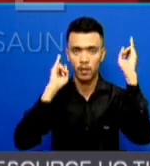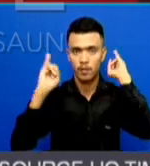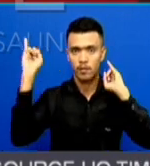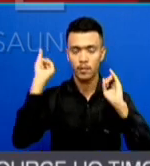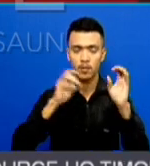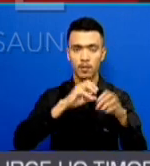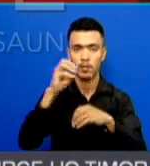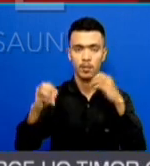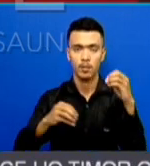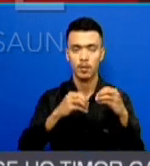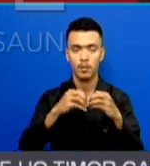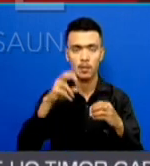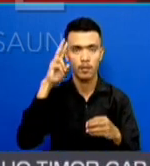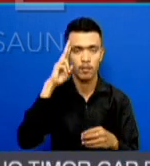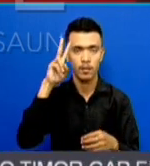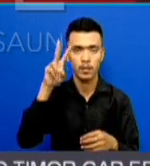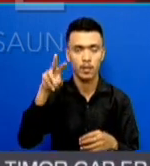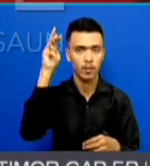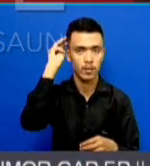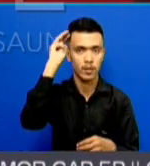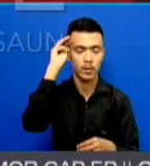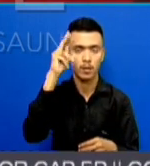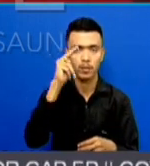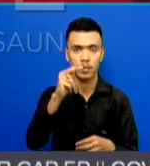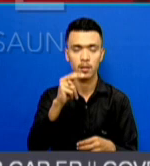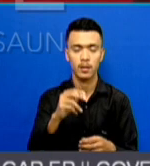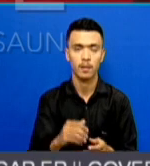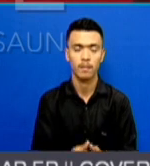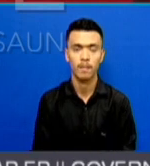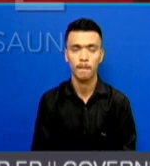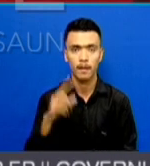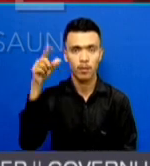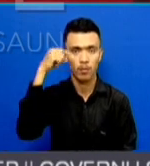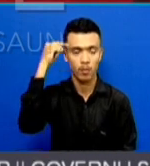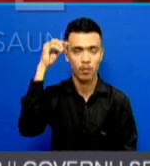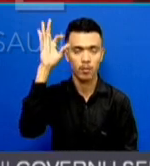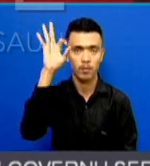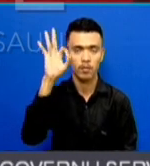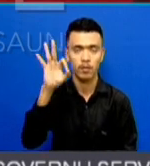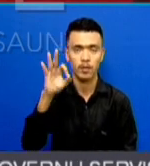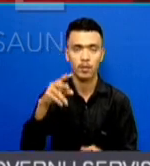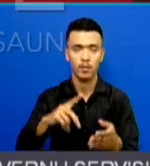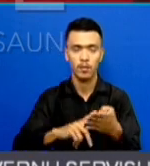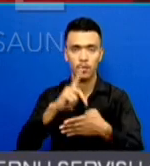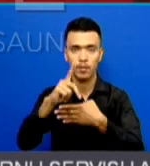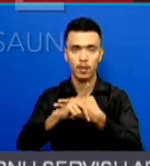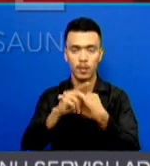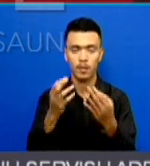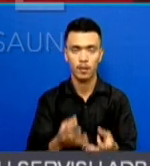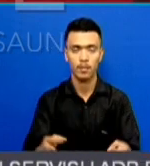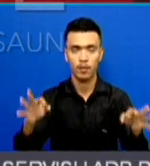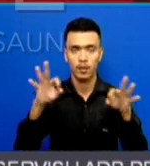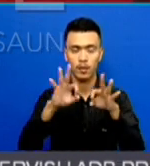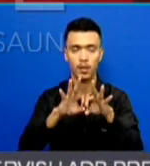a visão ministério nia, nono governo constitucional nia programa principal ba